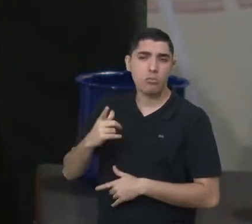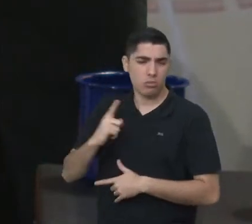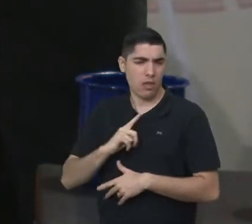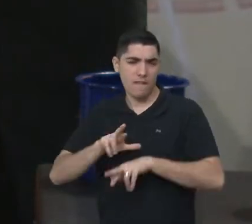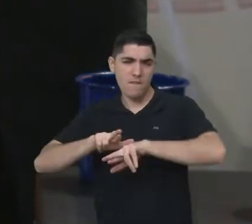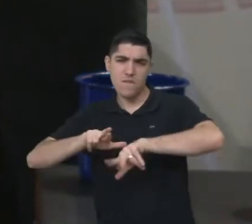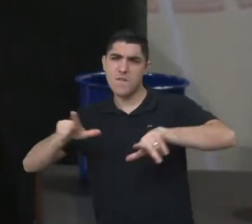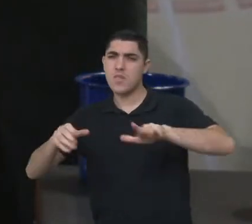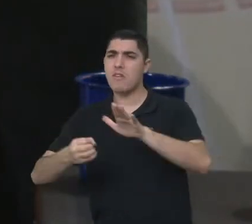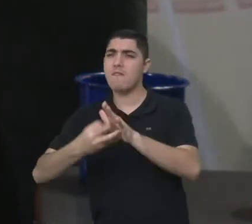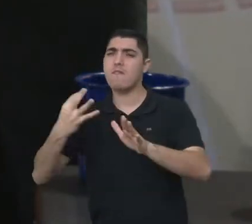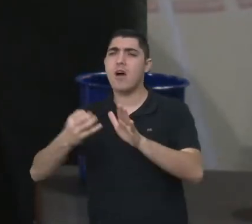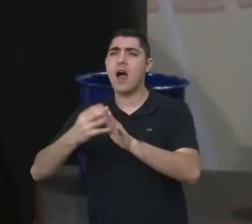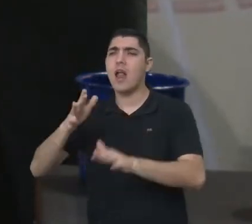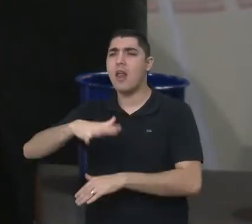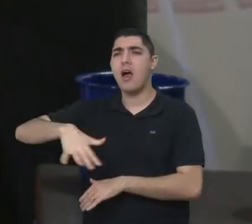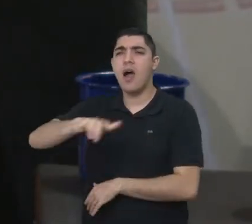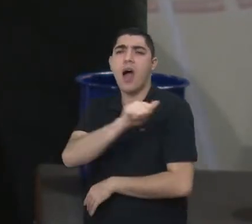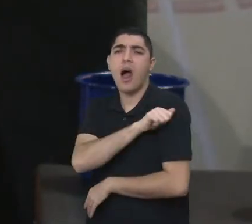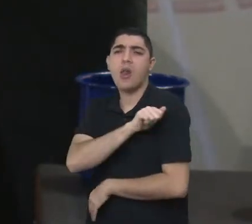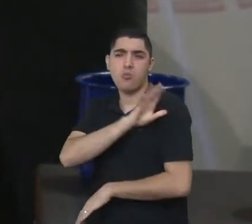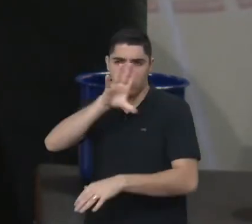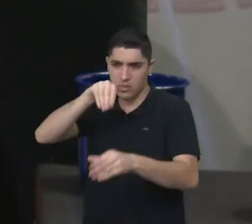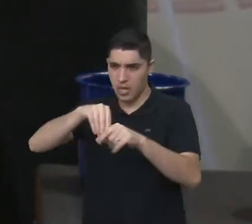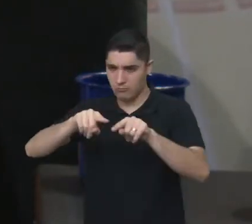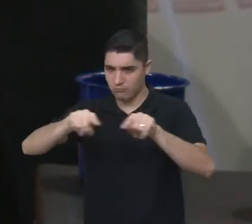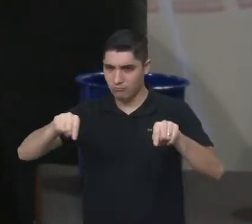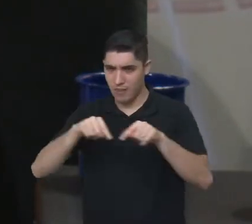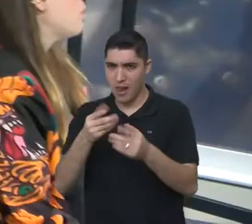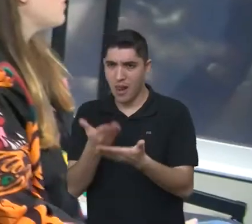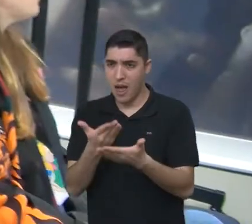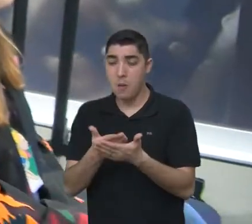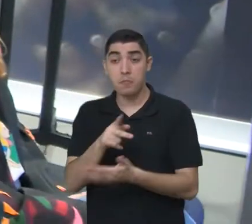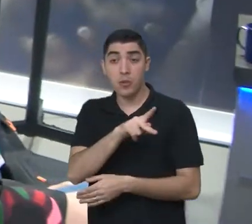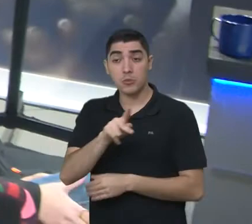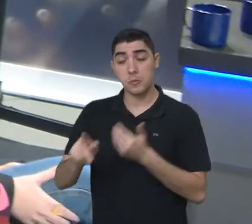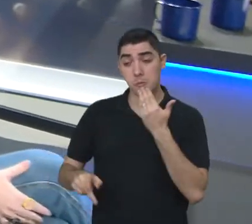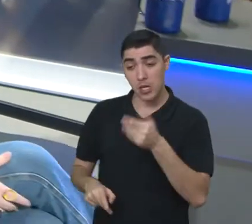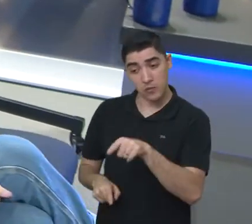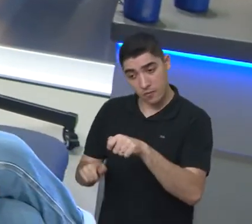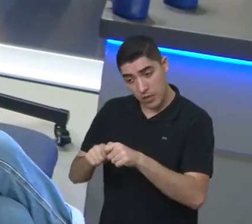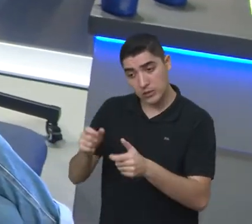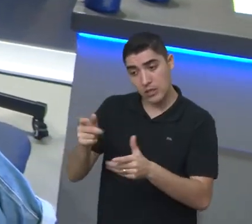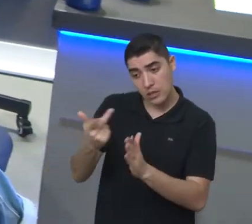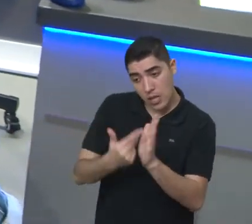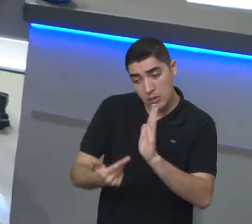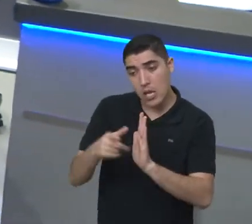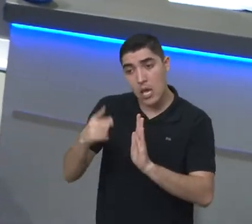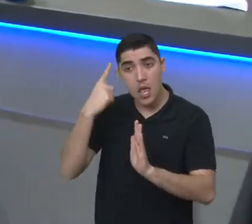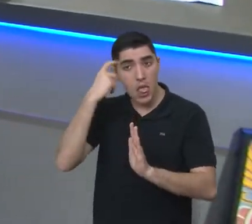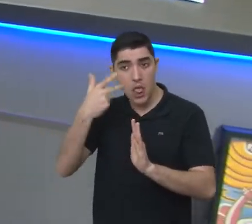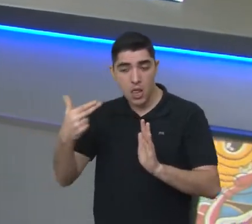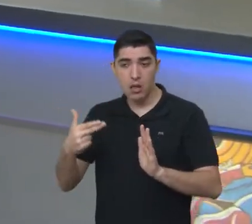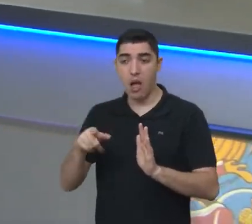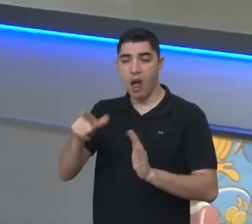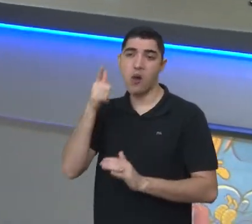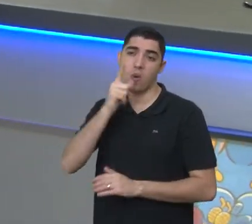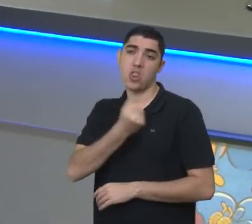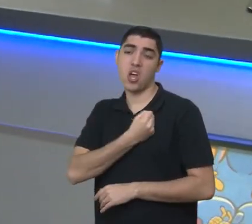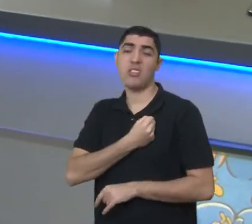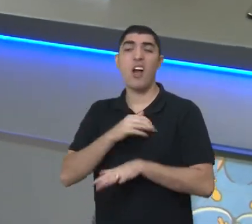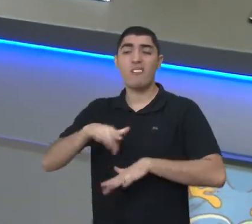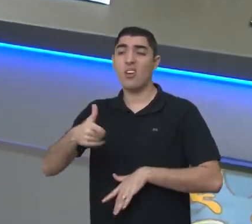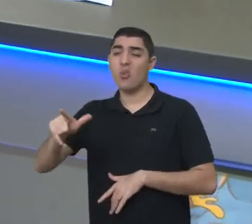aluno que está lá na sala de aula, que o professor pede, porque você tem que ganhar nota, né, e quer desenhar